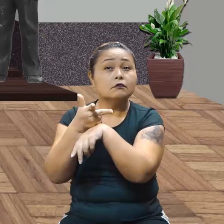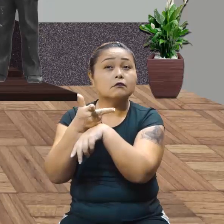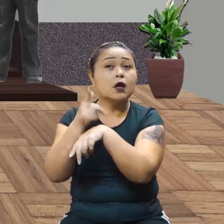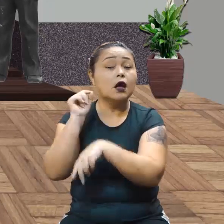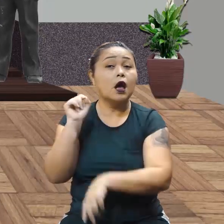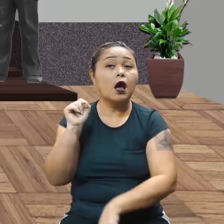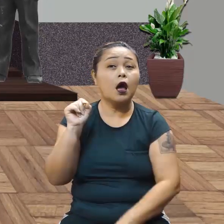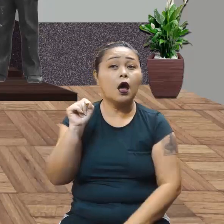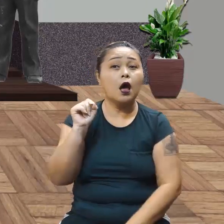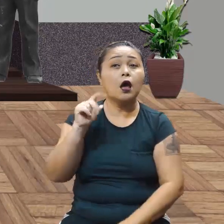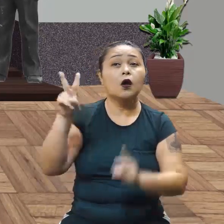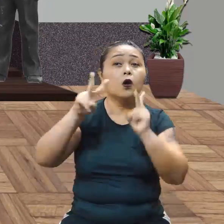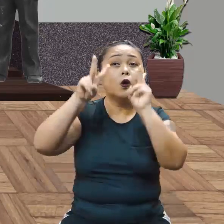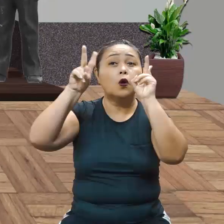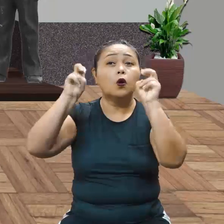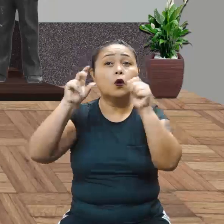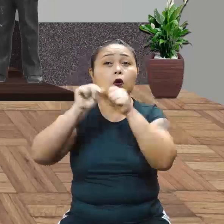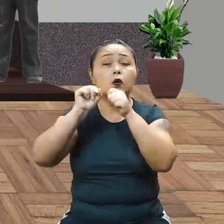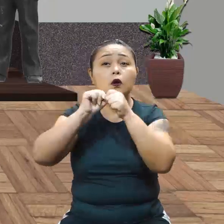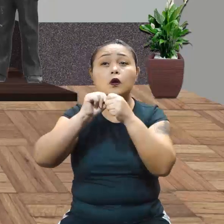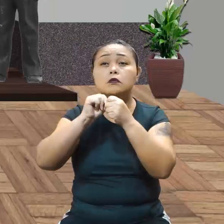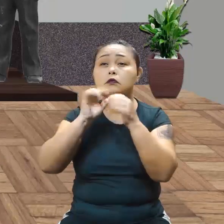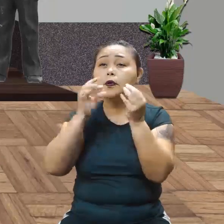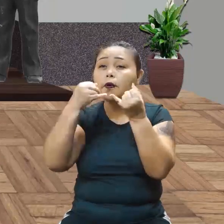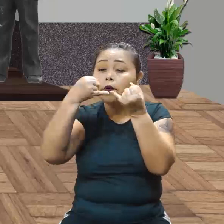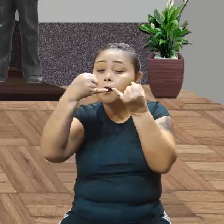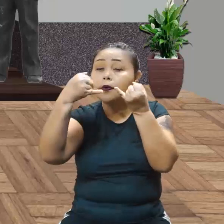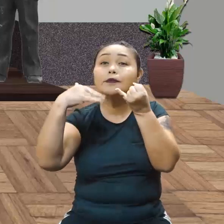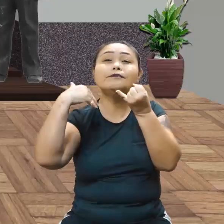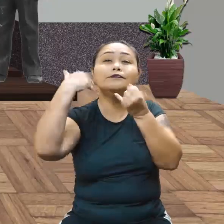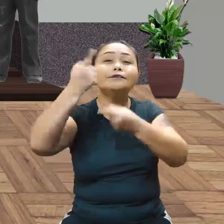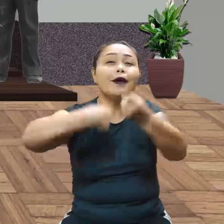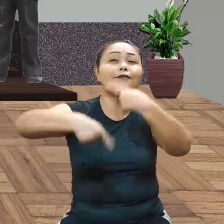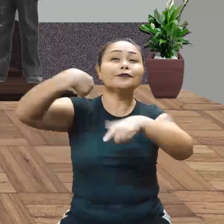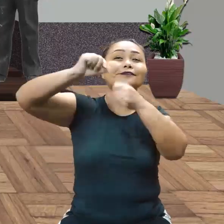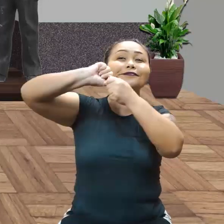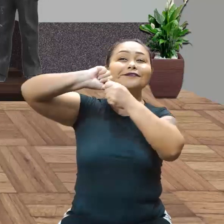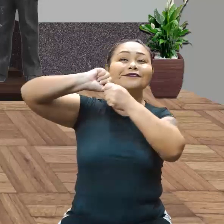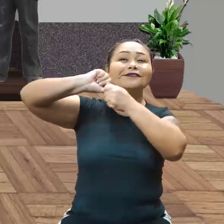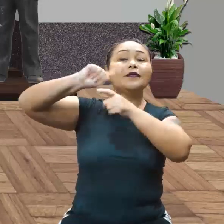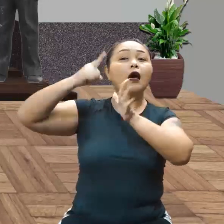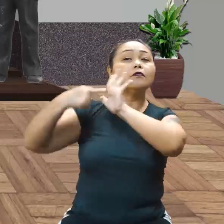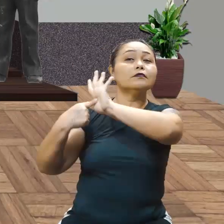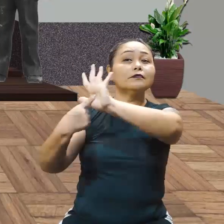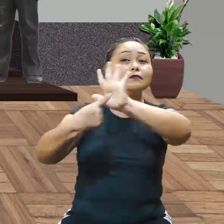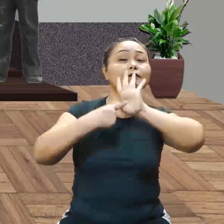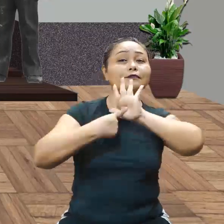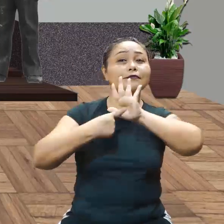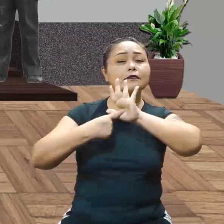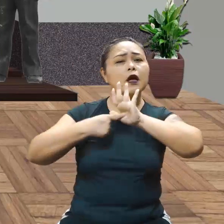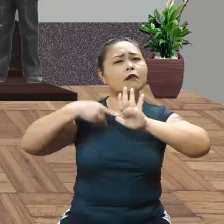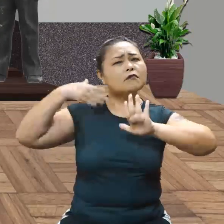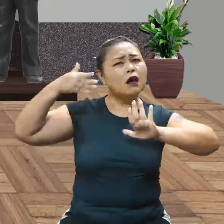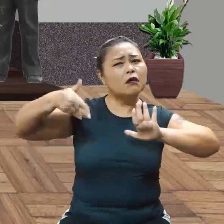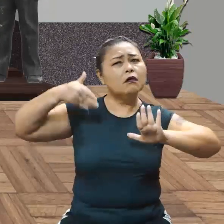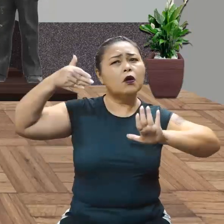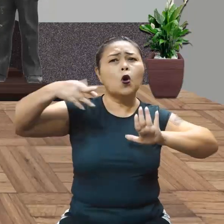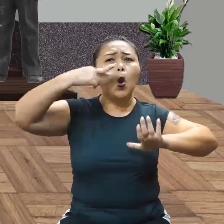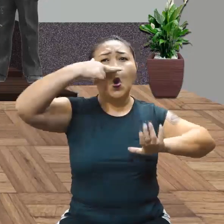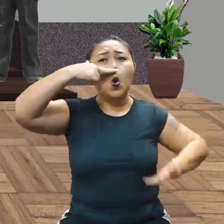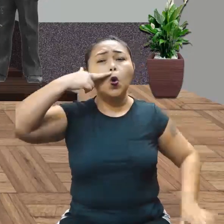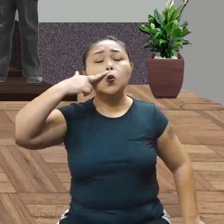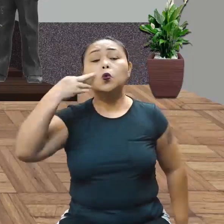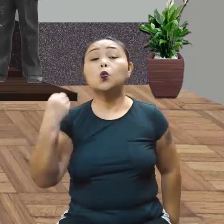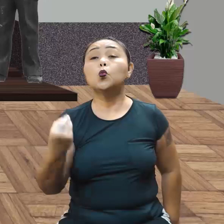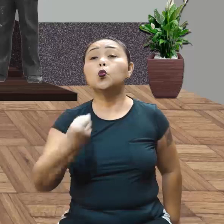que ele tem um título do O Fio do Progresso. Esse vídeo ele vai mostrar um pouco essa saga do